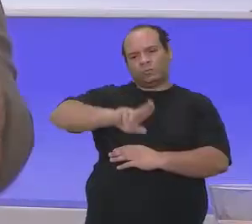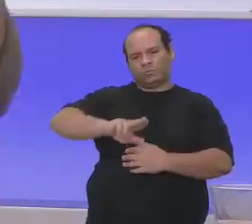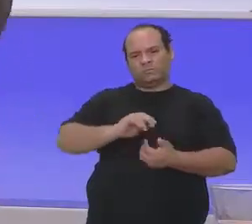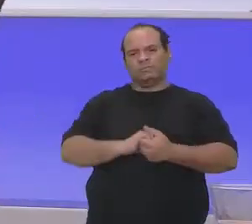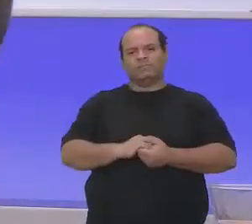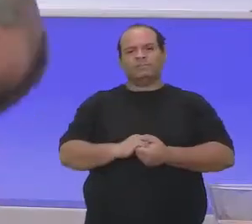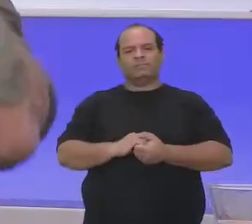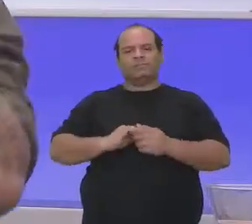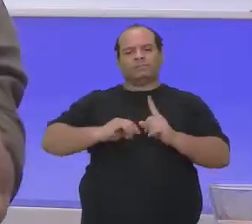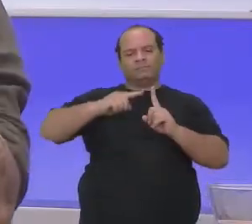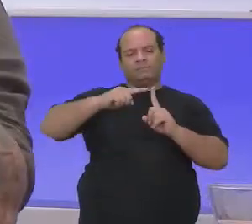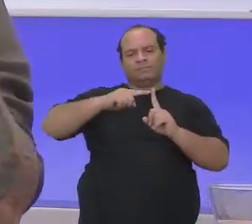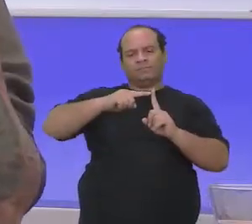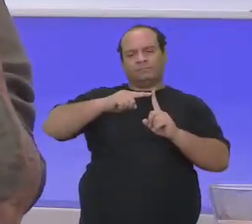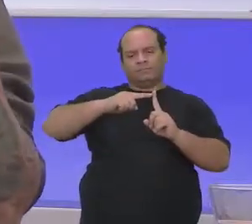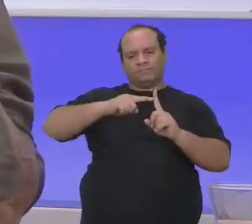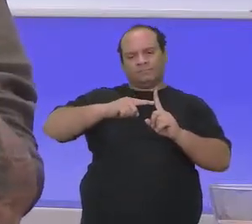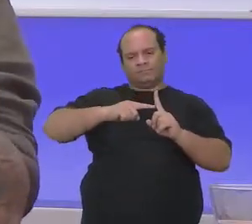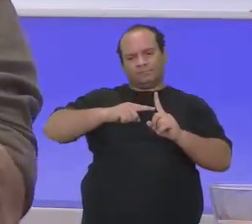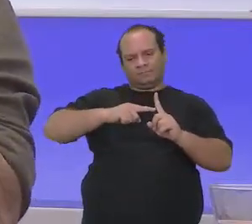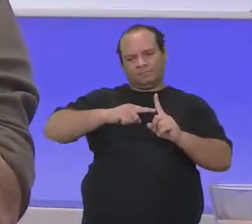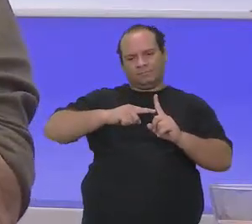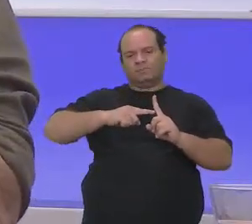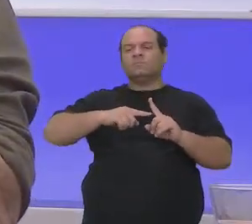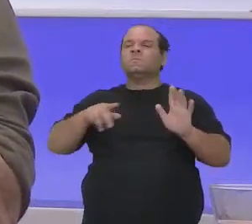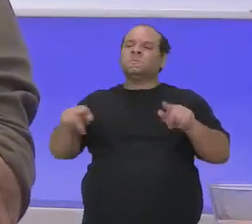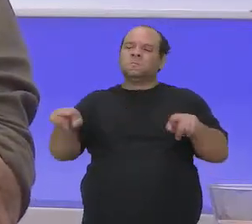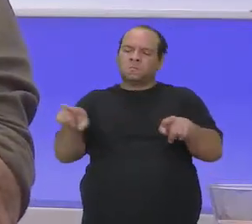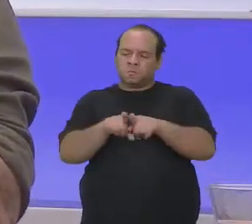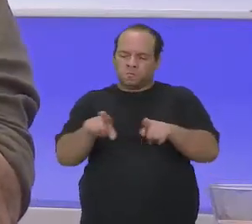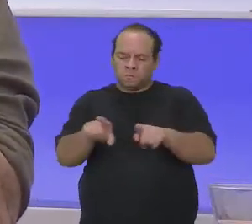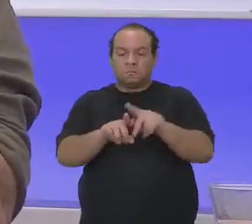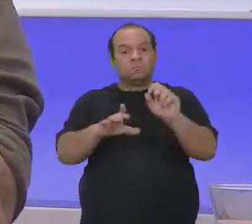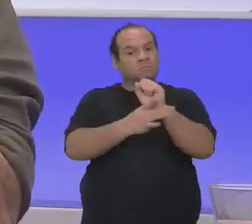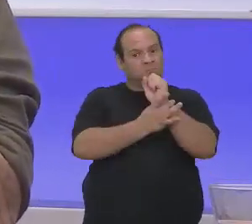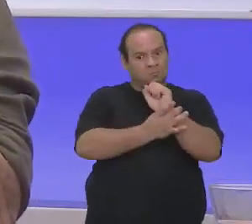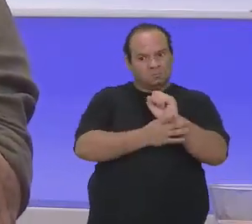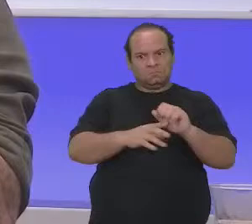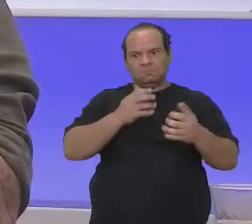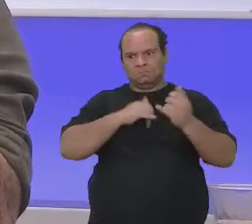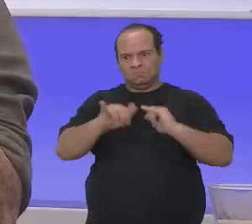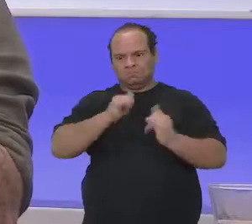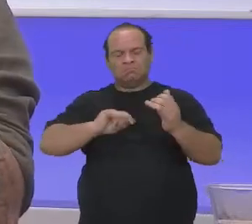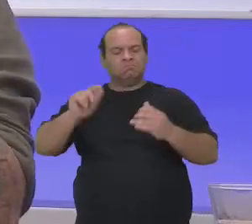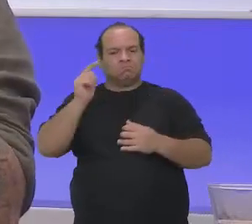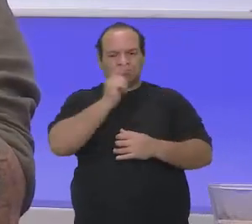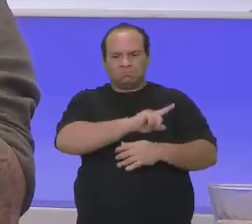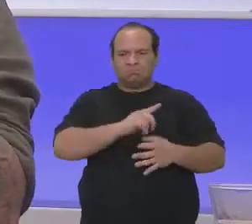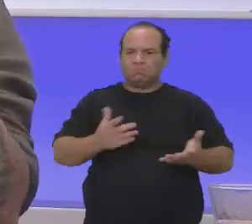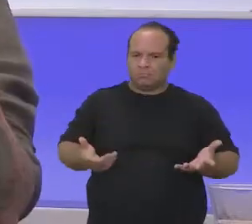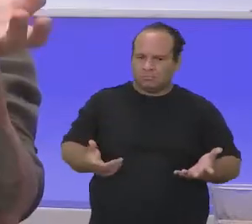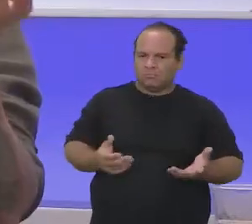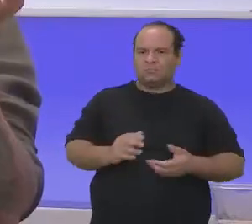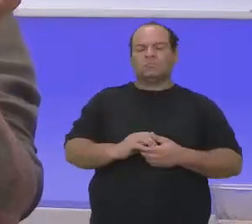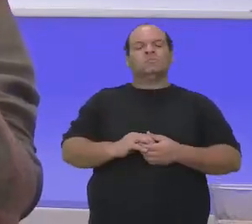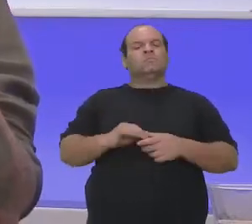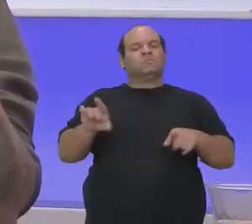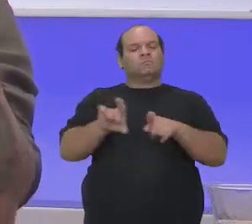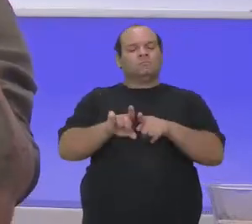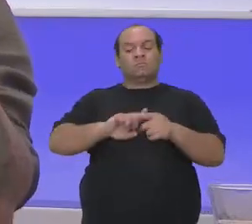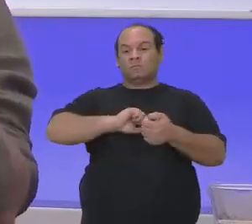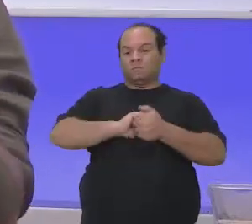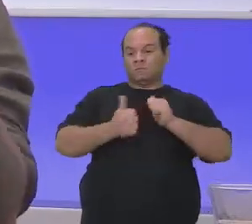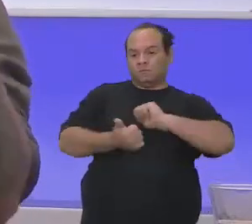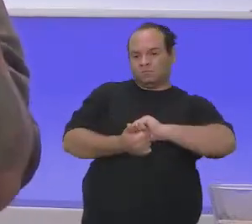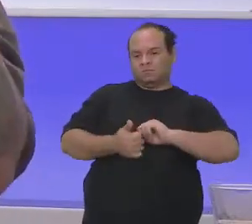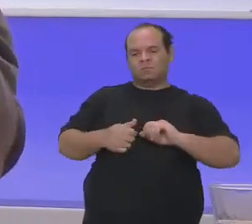tensão adequada no consumo, a gente fala até a questão de segurança energética para você receber uma energia de qualidade e